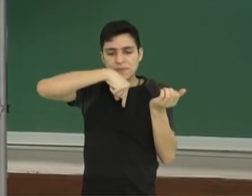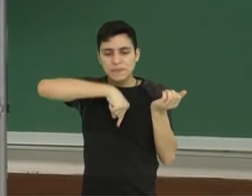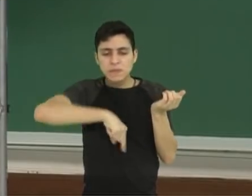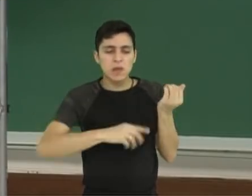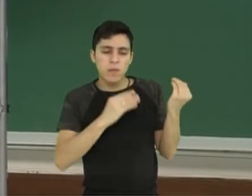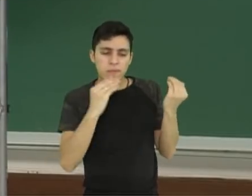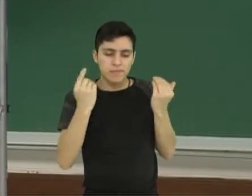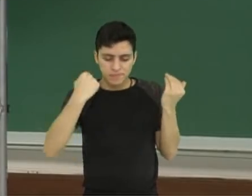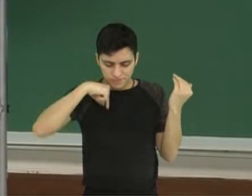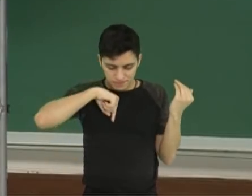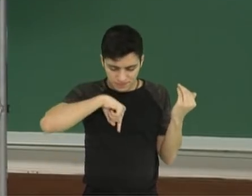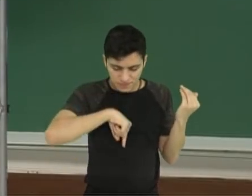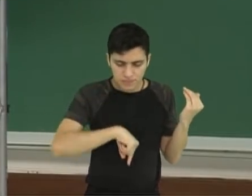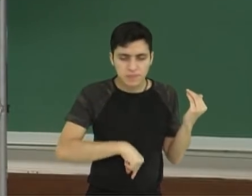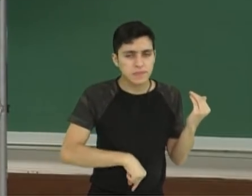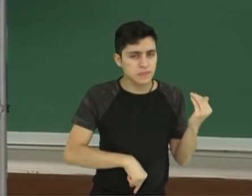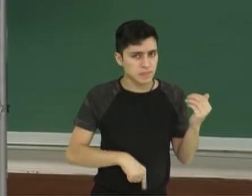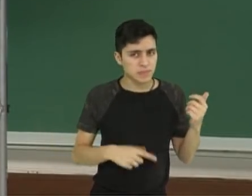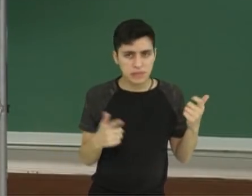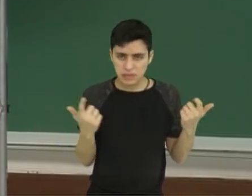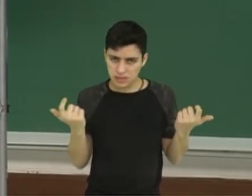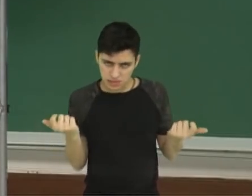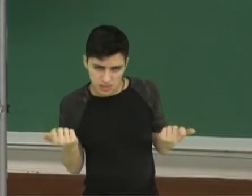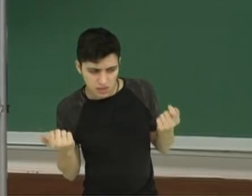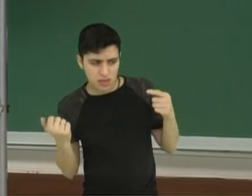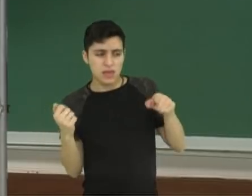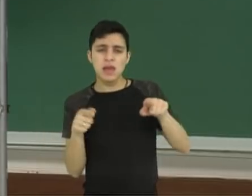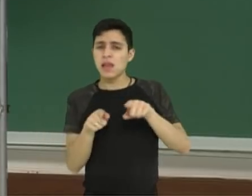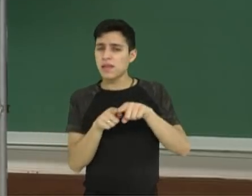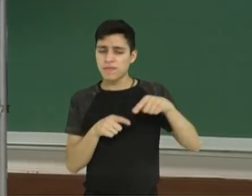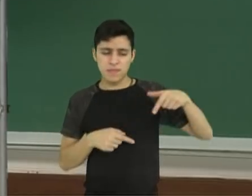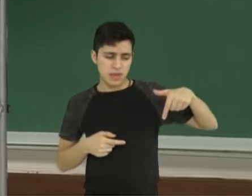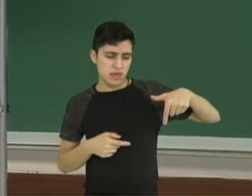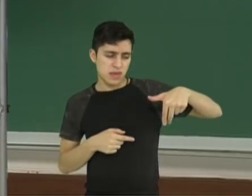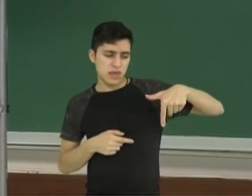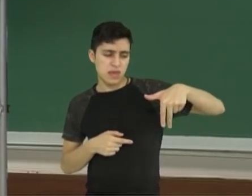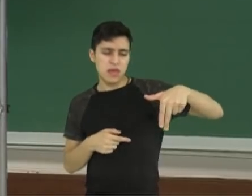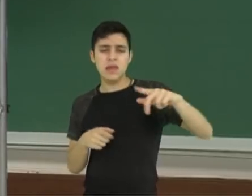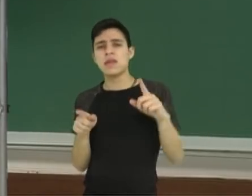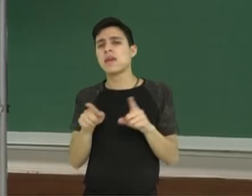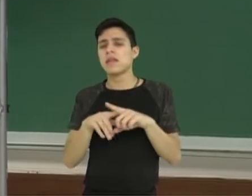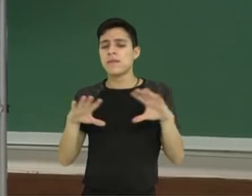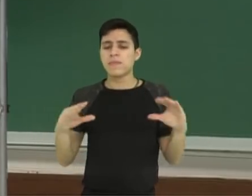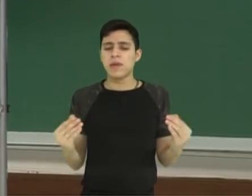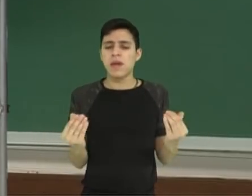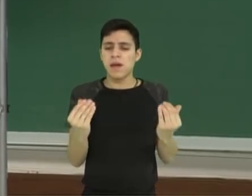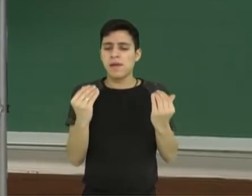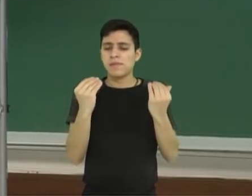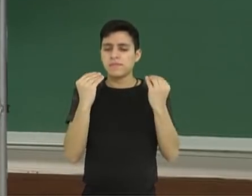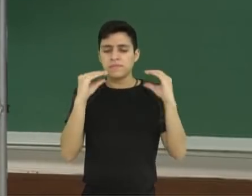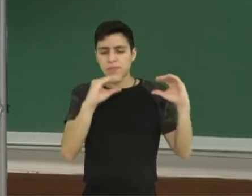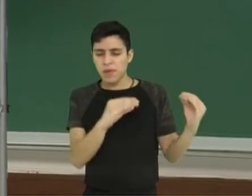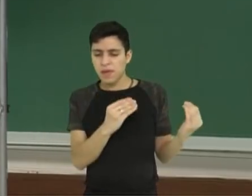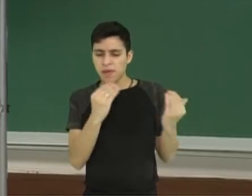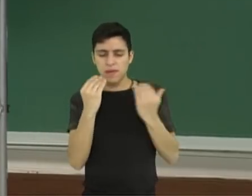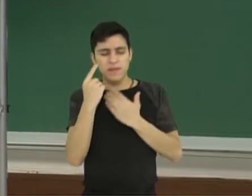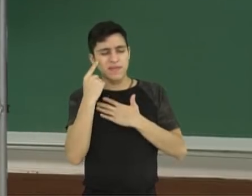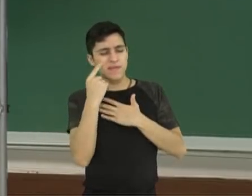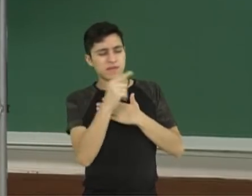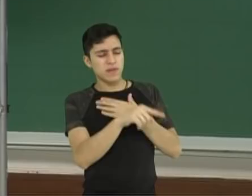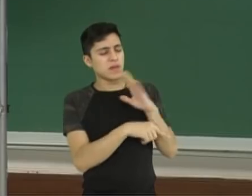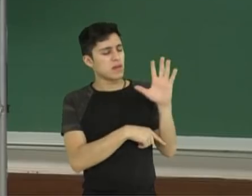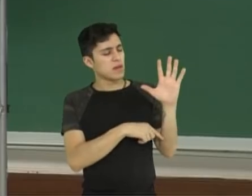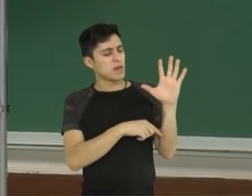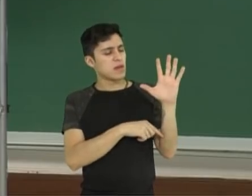digestão desse alimento no seu estômago. Ela está andando, ela está levando a fruta até a sua boca. Percebam que músculos